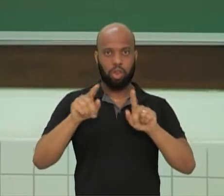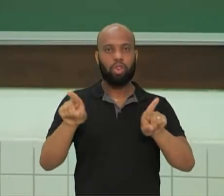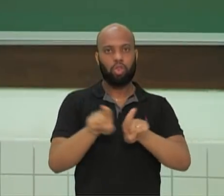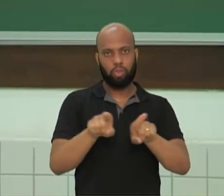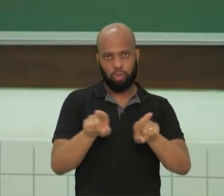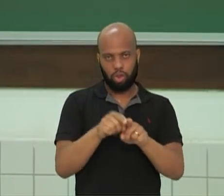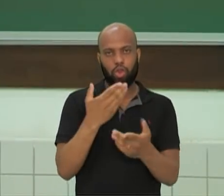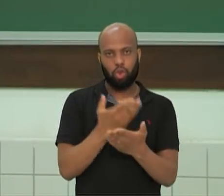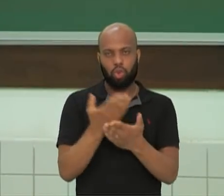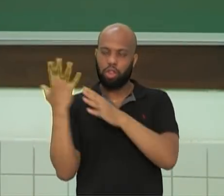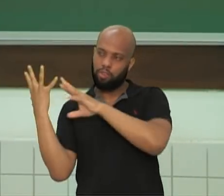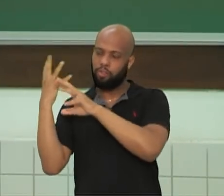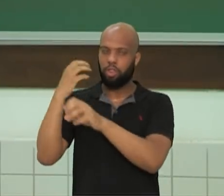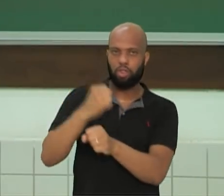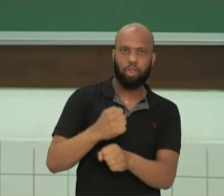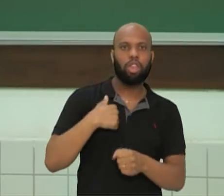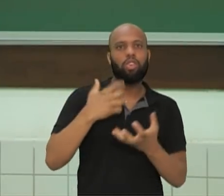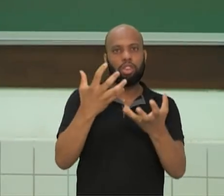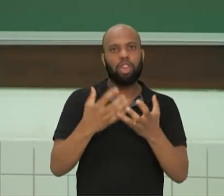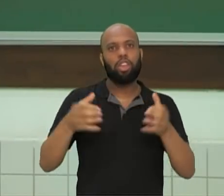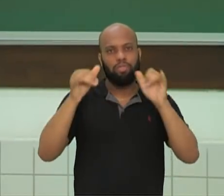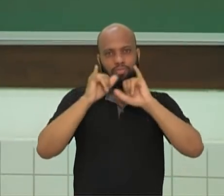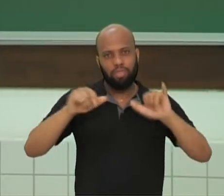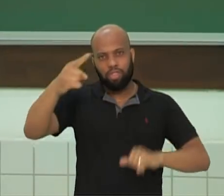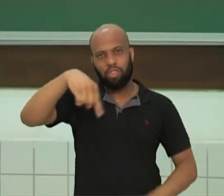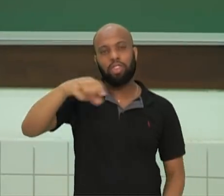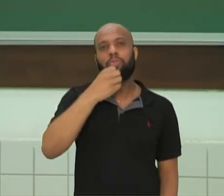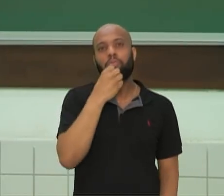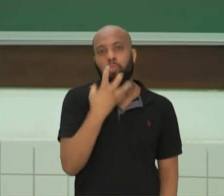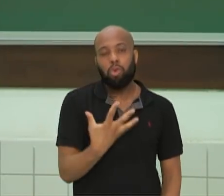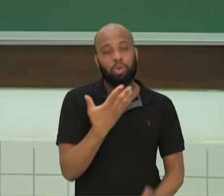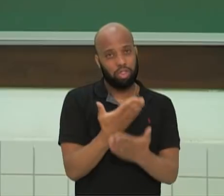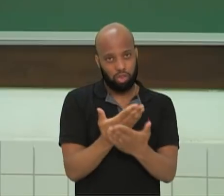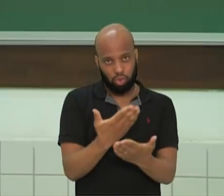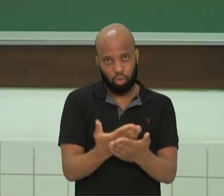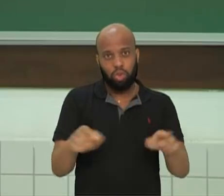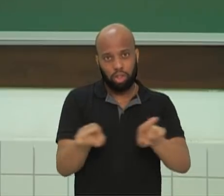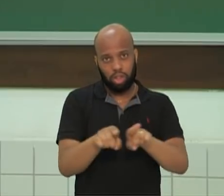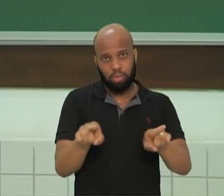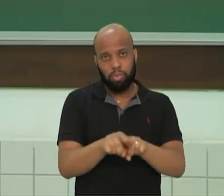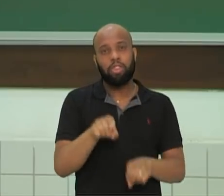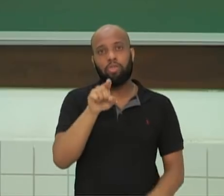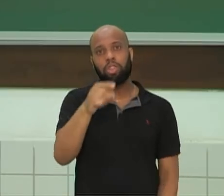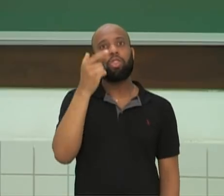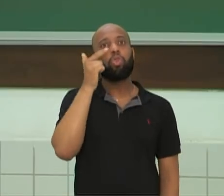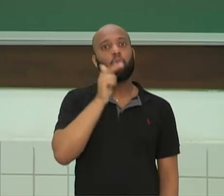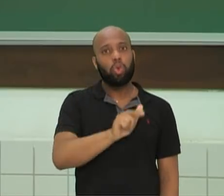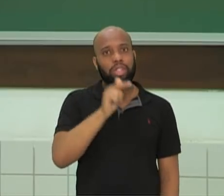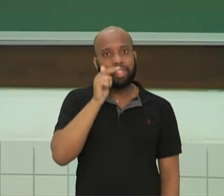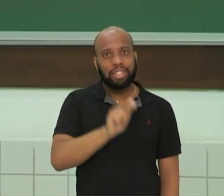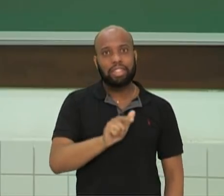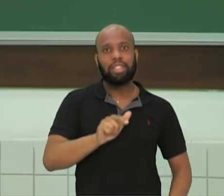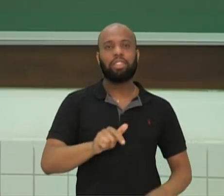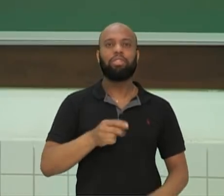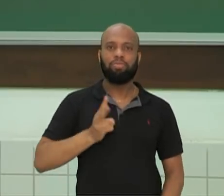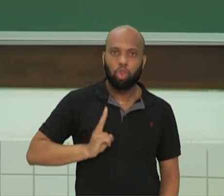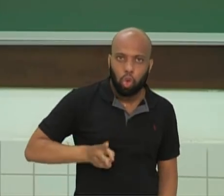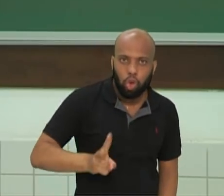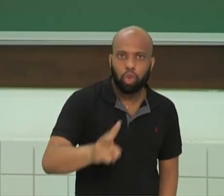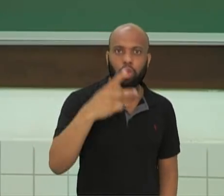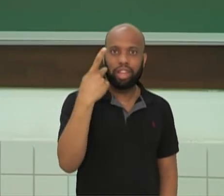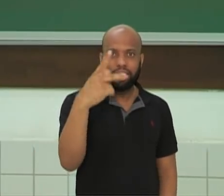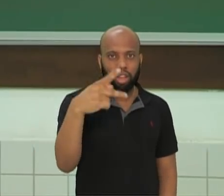um pouco. Bem, desejo a todos vocês, né, bons estudos, que vocês